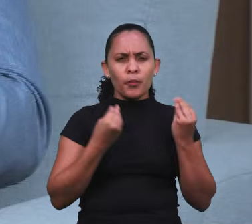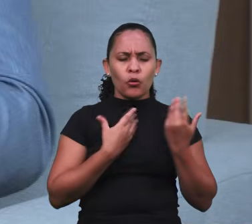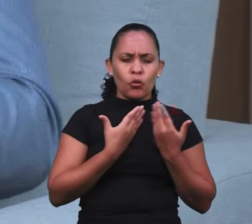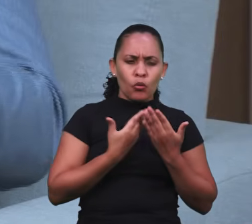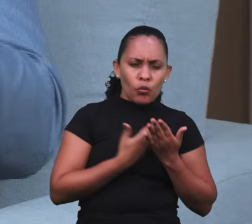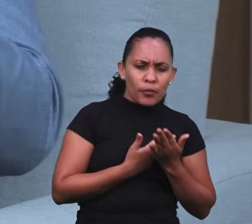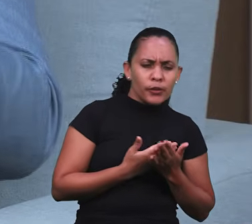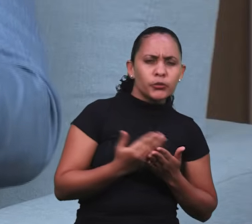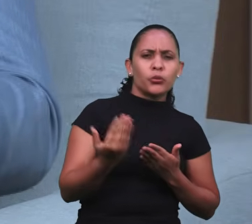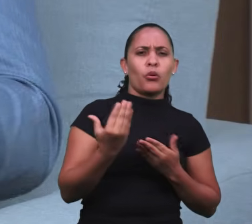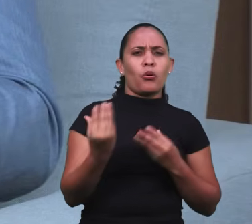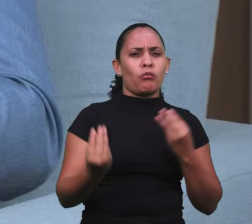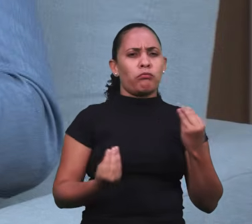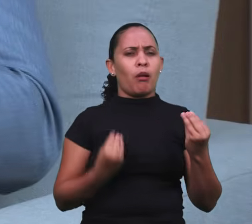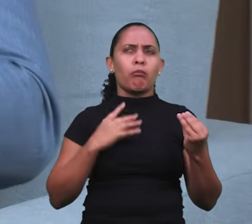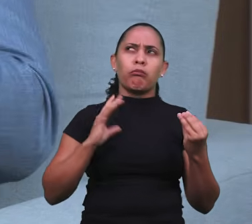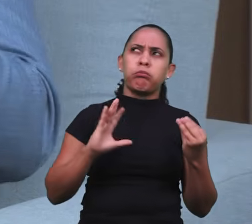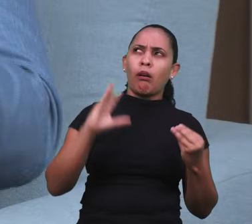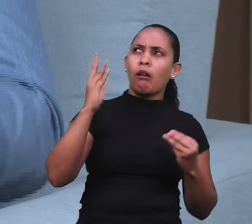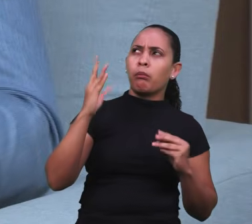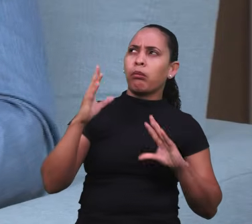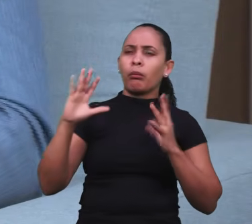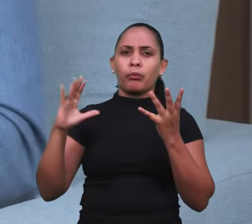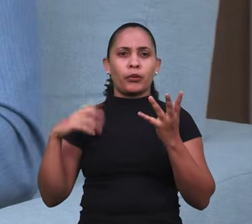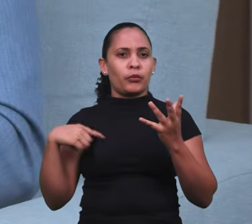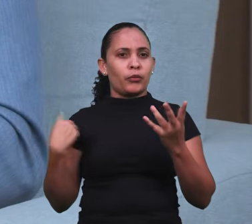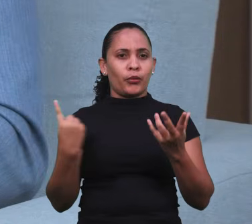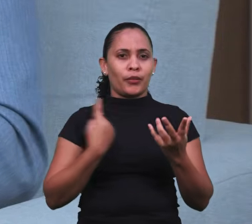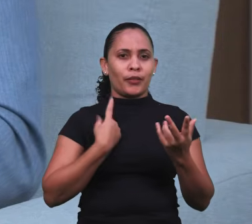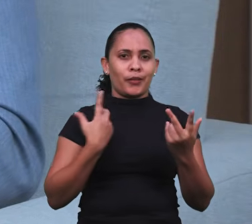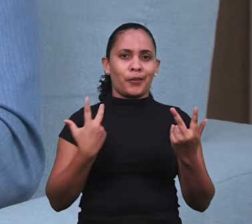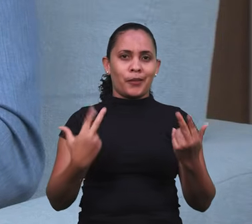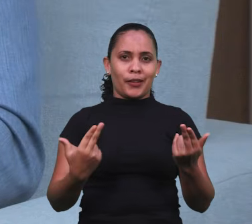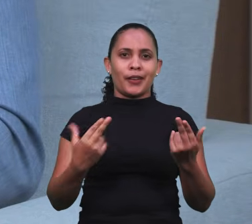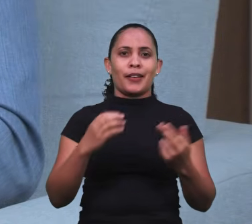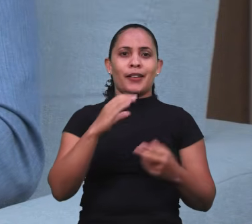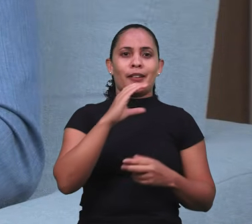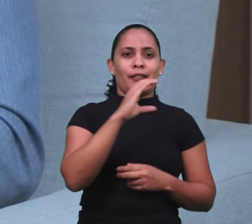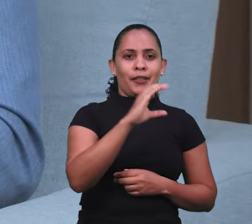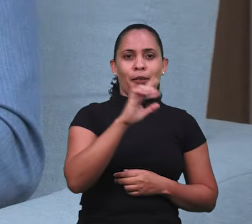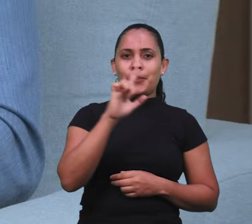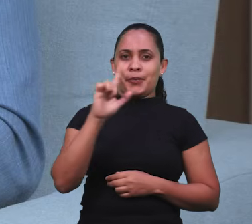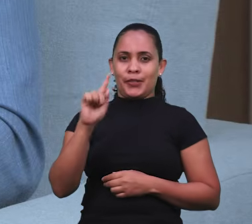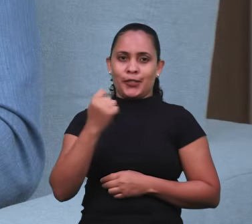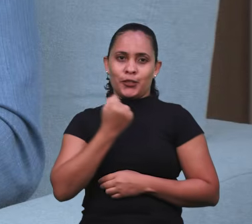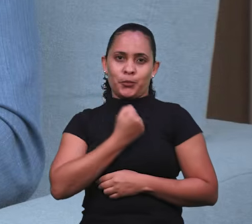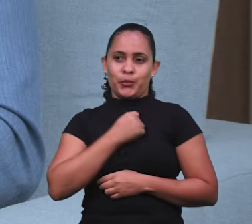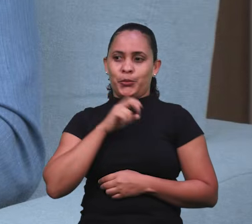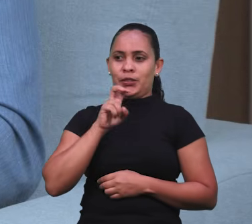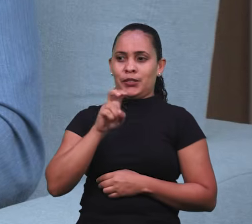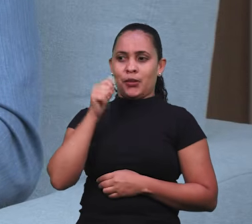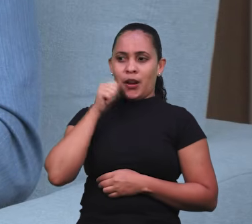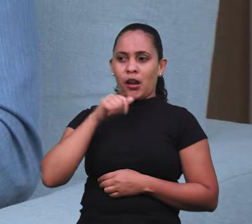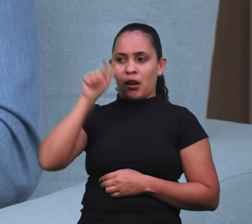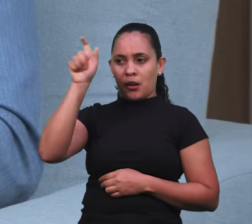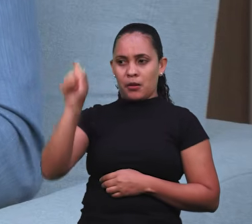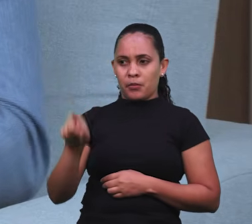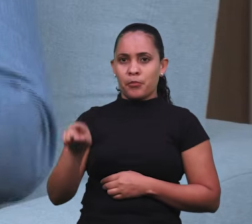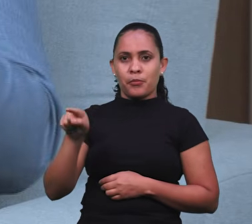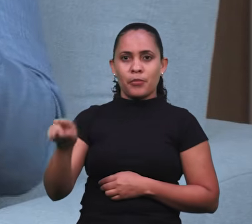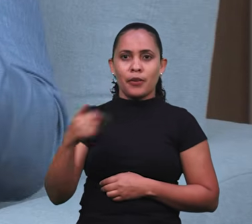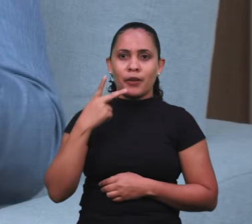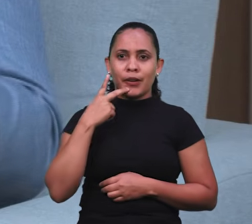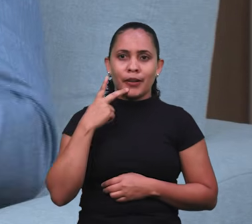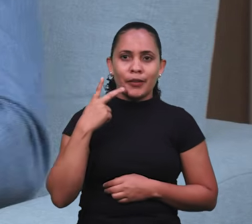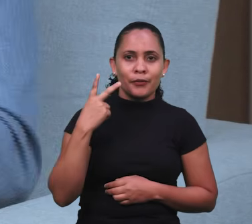quem passou, como começou e como que foi lá. É o que nós estamos falando hoje aqui da igreja de Campo Grande 5. A